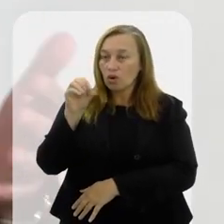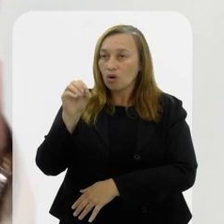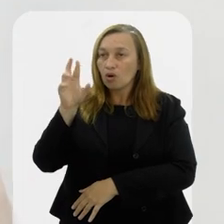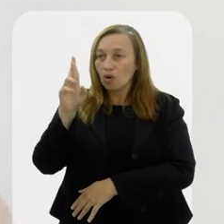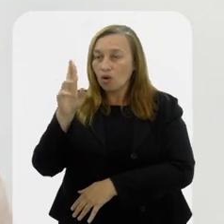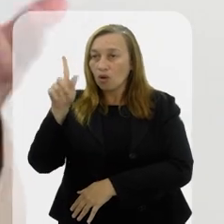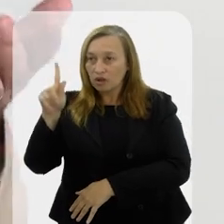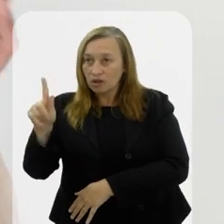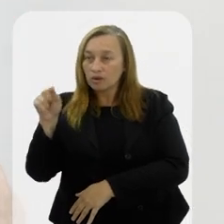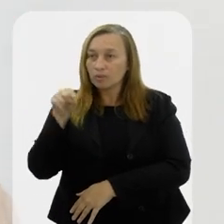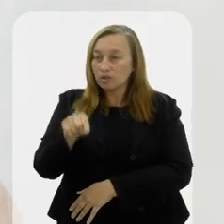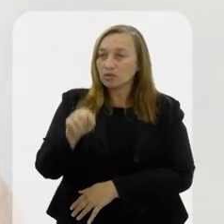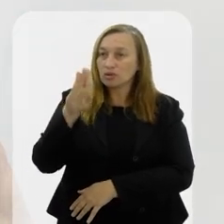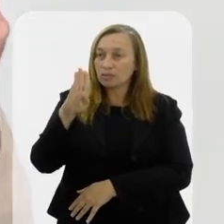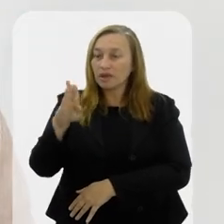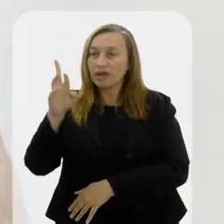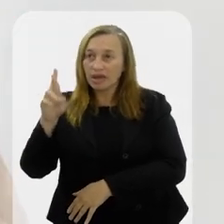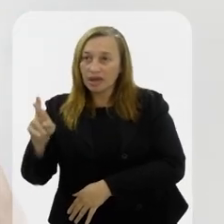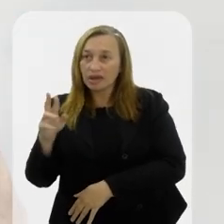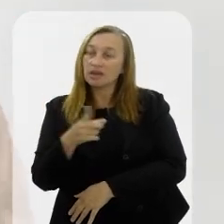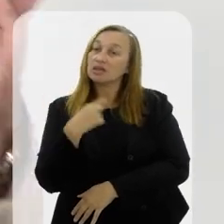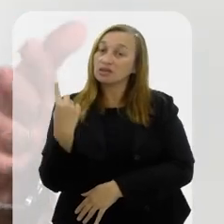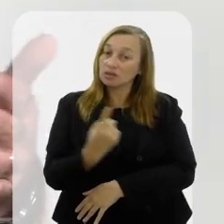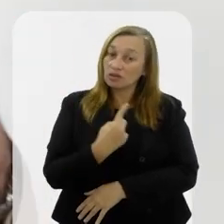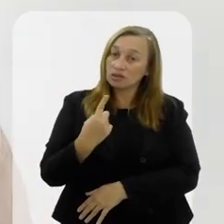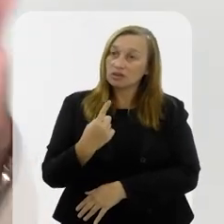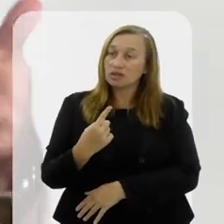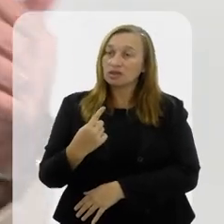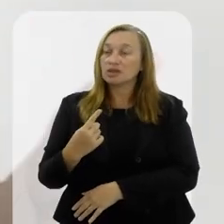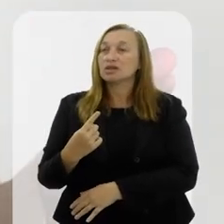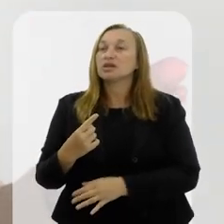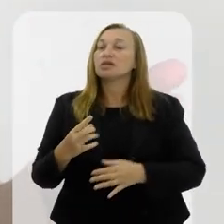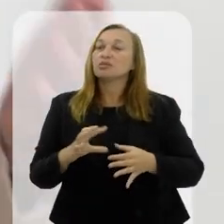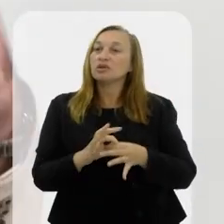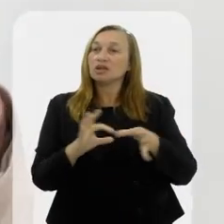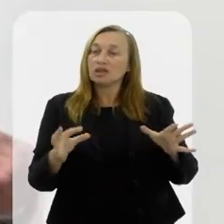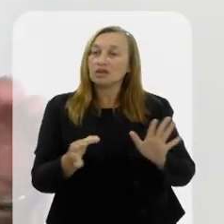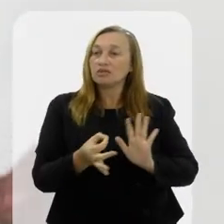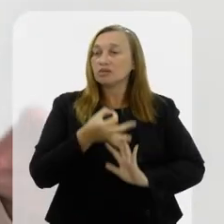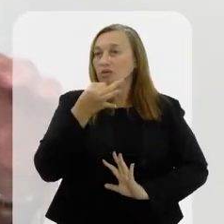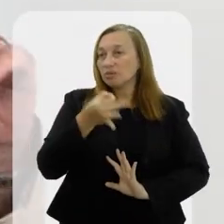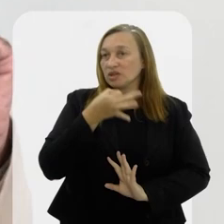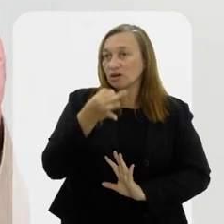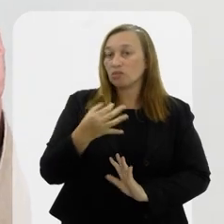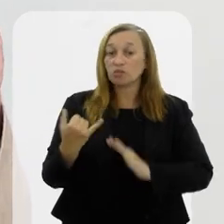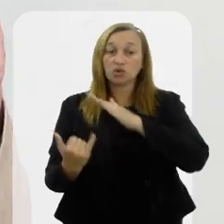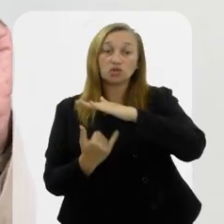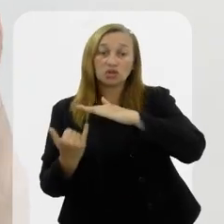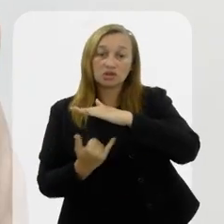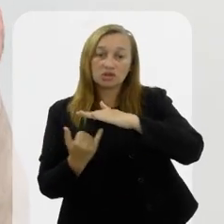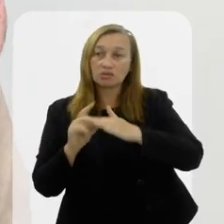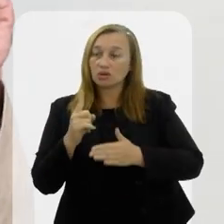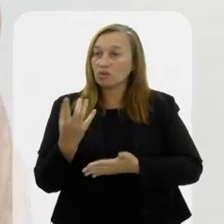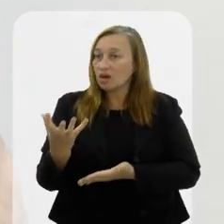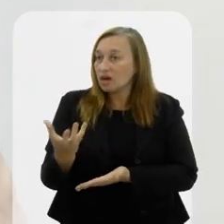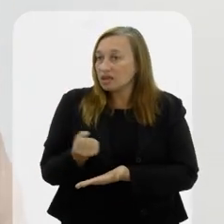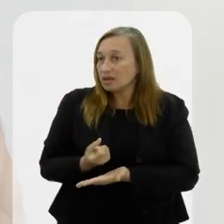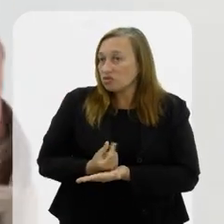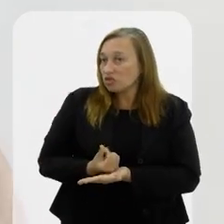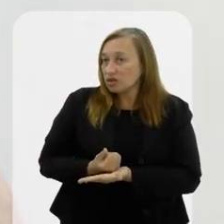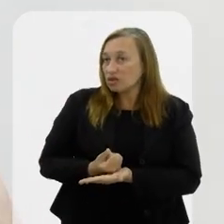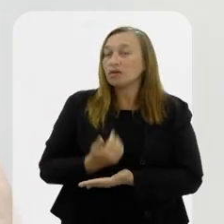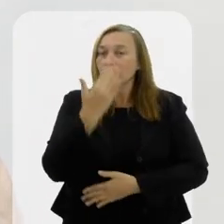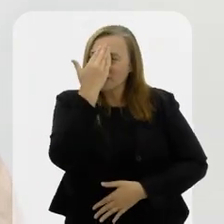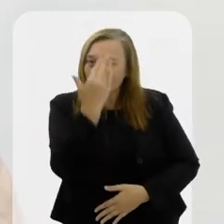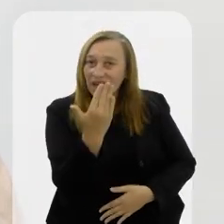www.carloschagas.org.br e nós estamos assim abertos a sugestões para esse tipo de ação, uma vez que a instituição ela não tem